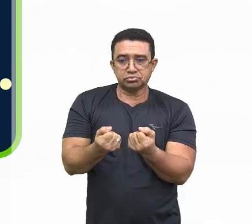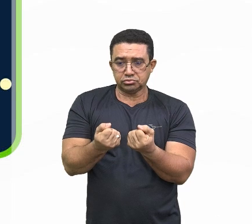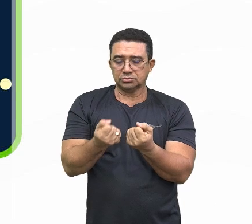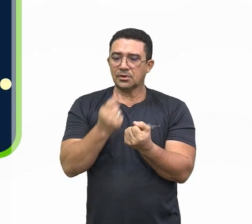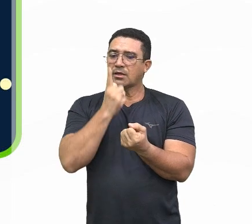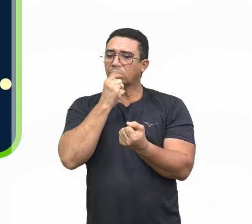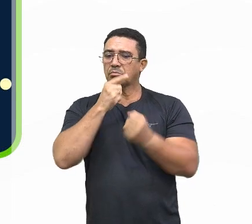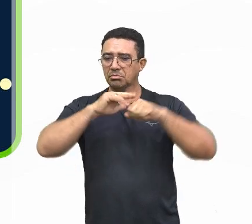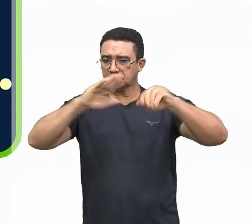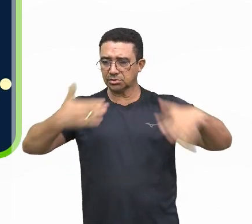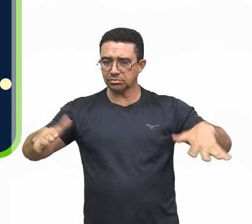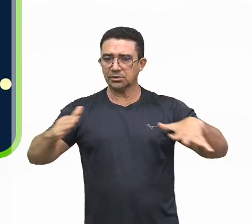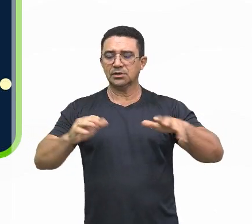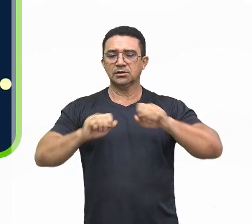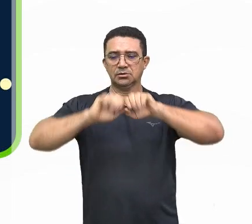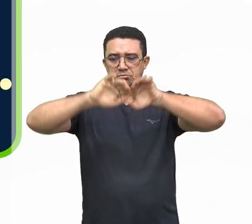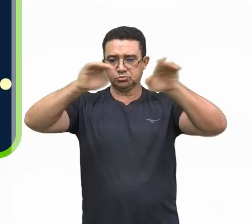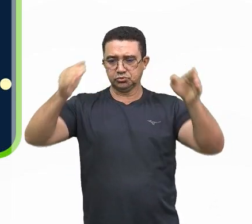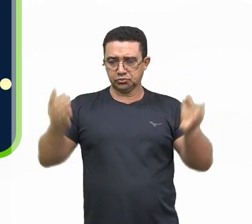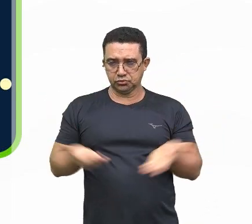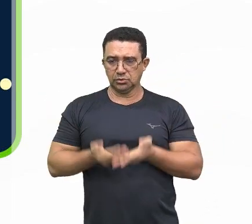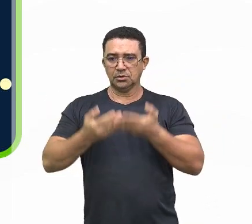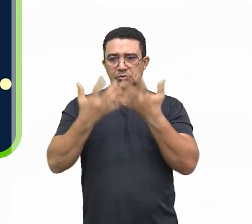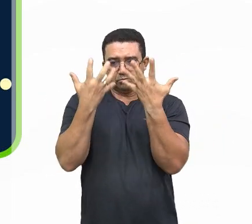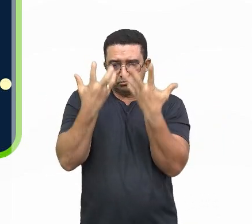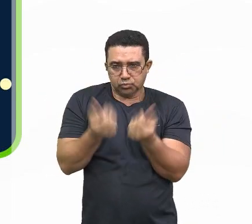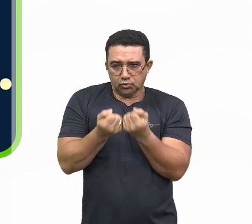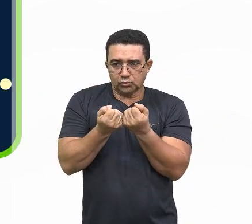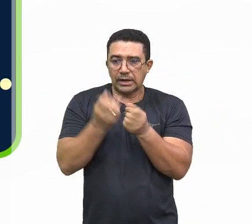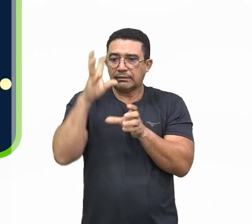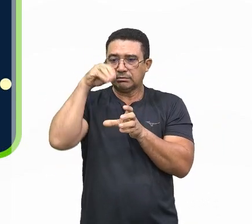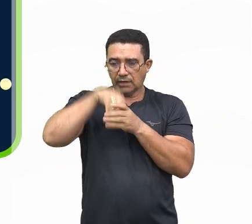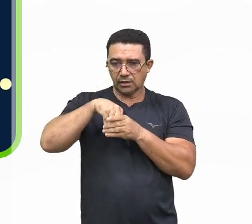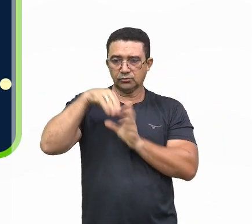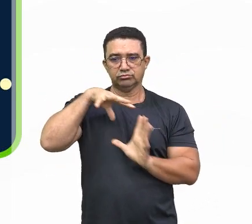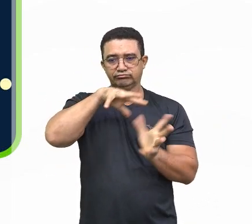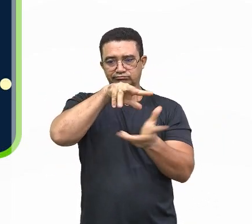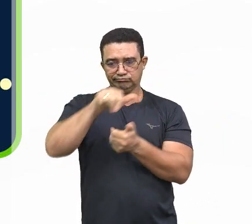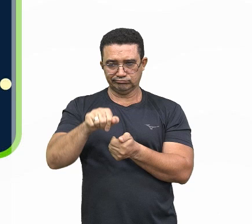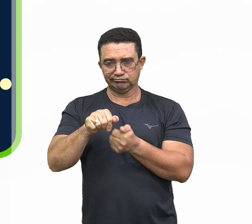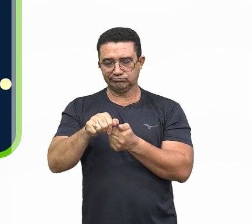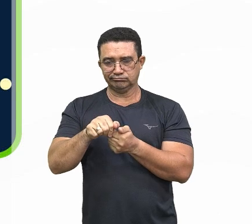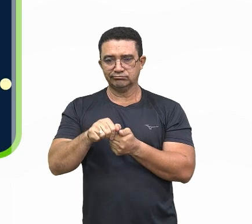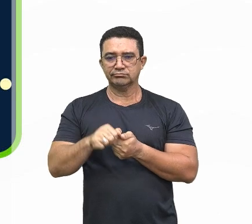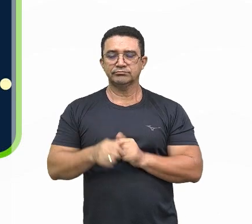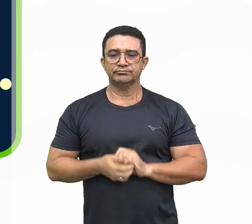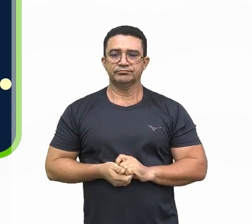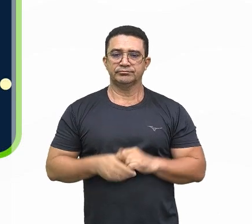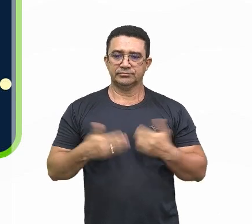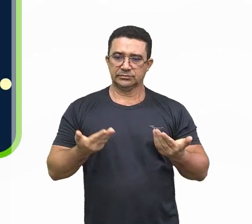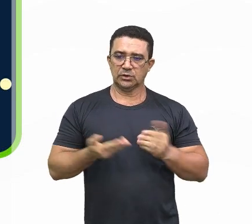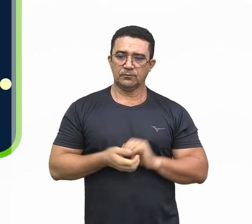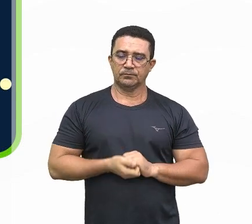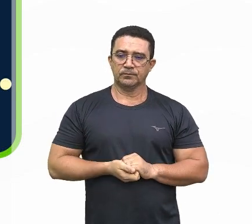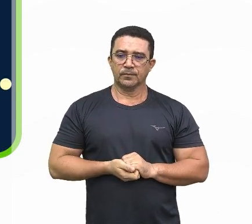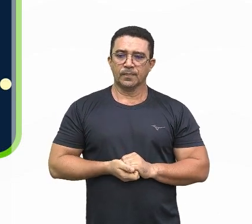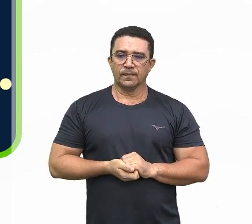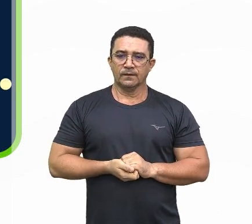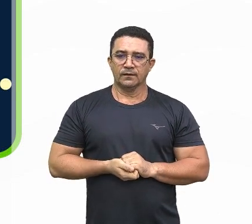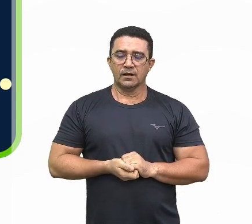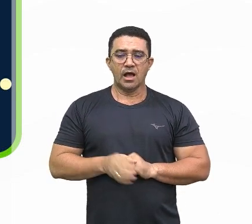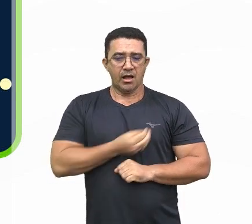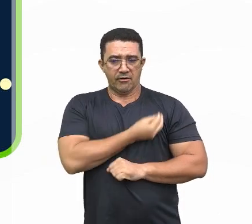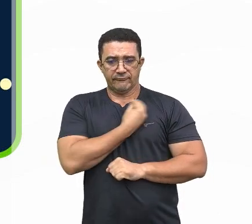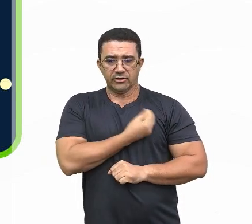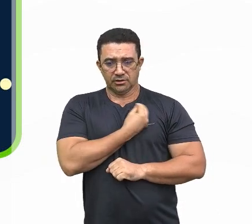calor vai voltar ali, vai ficar retido aqui dentro do planeta. Esse fenômeno fez parte, né, deu condições para que a vida